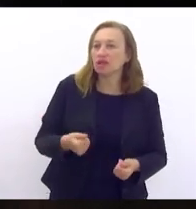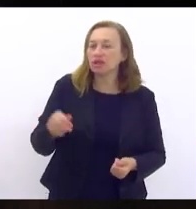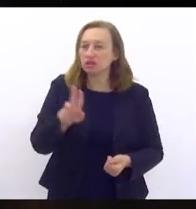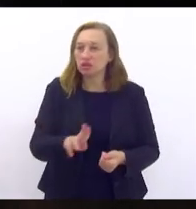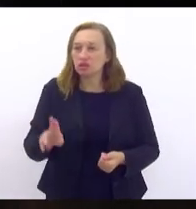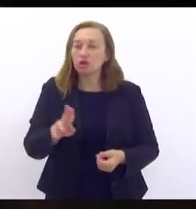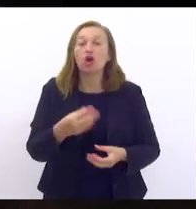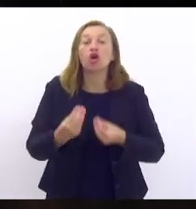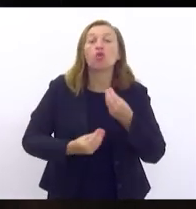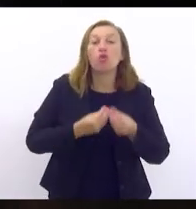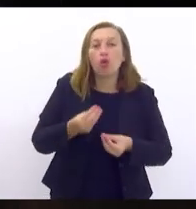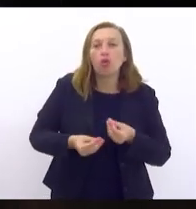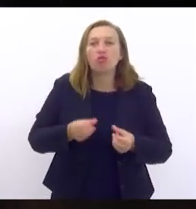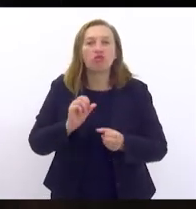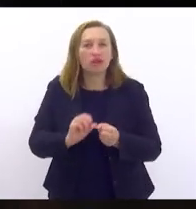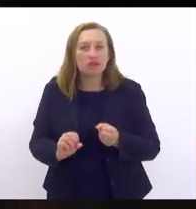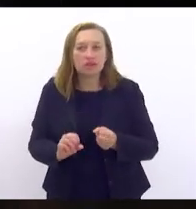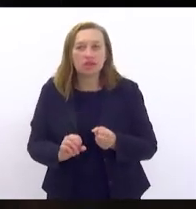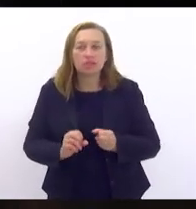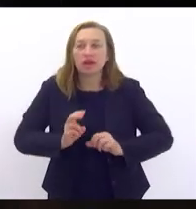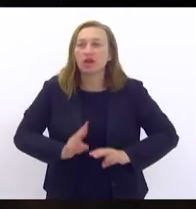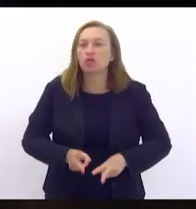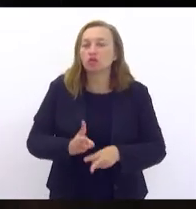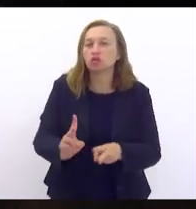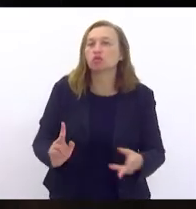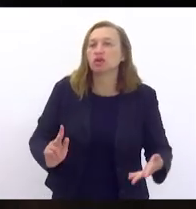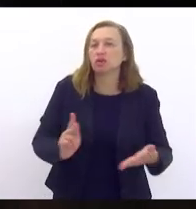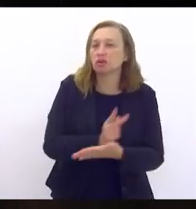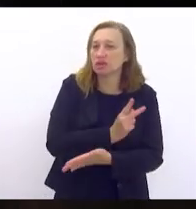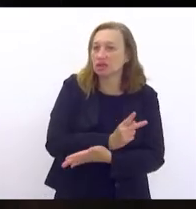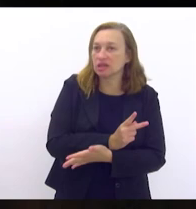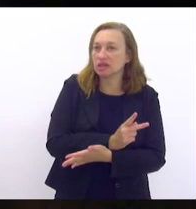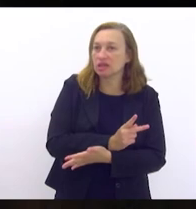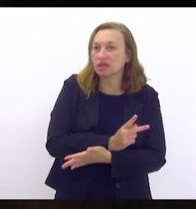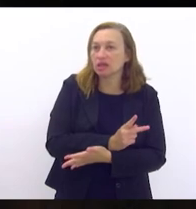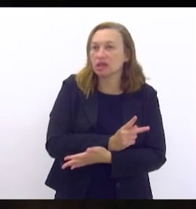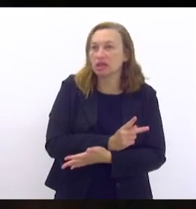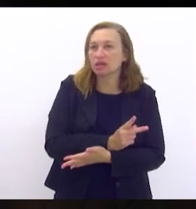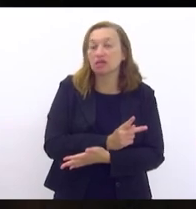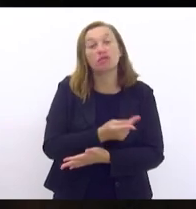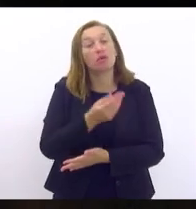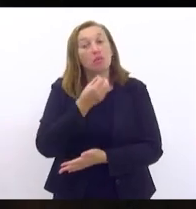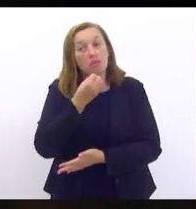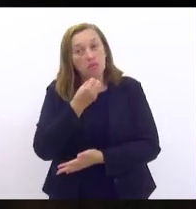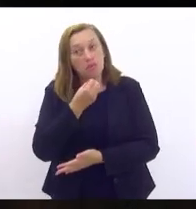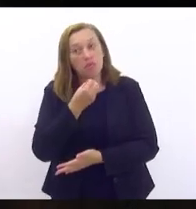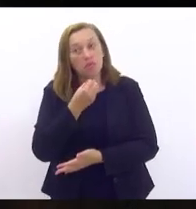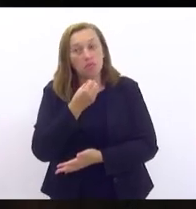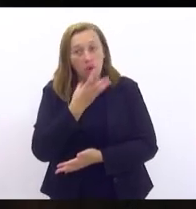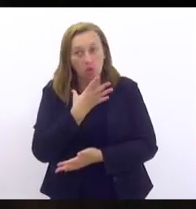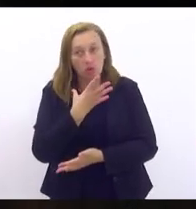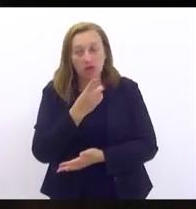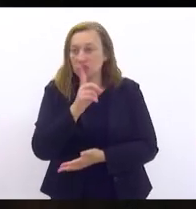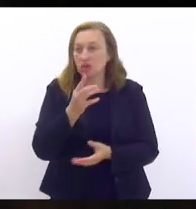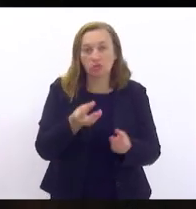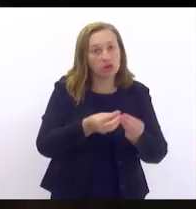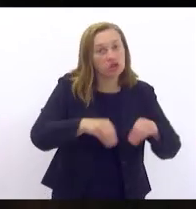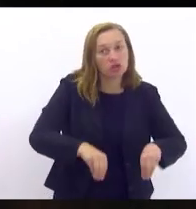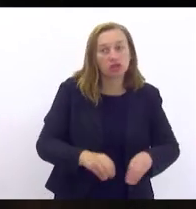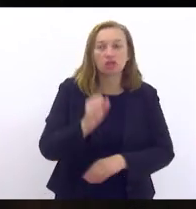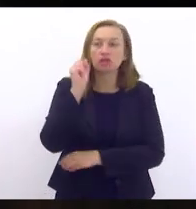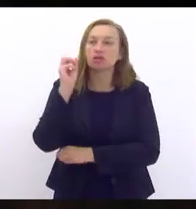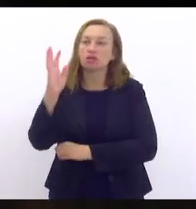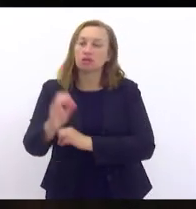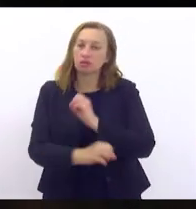podemos fazer para que isso continue acontecendo de uma forma amigável com o meio ambiente e de uma forma